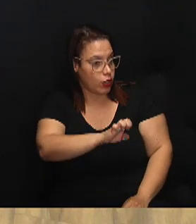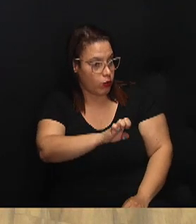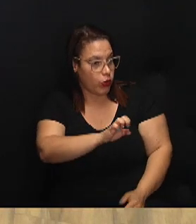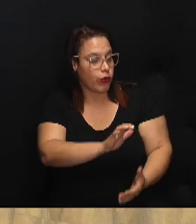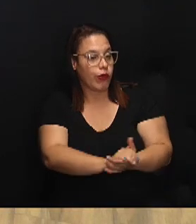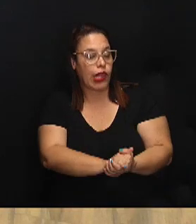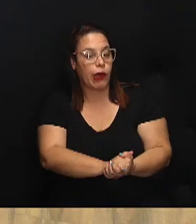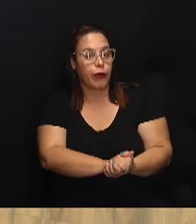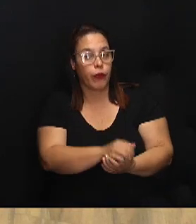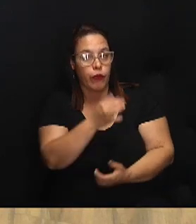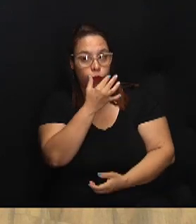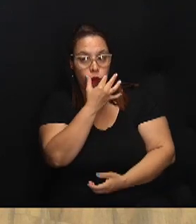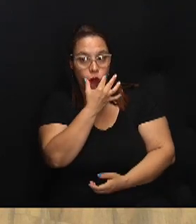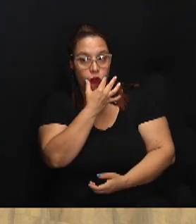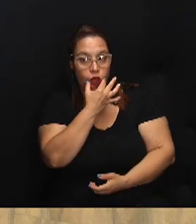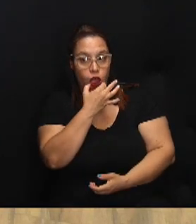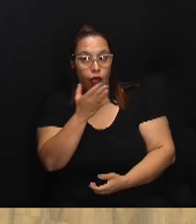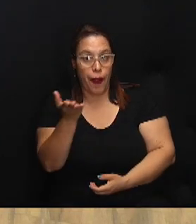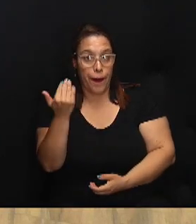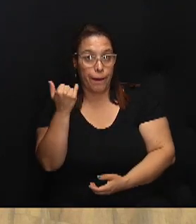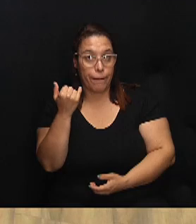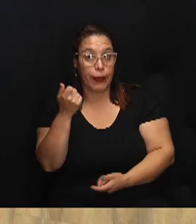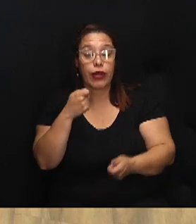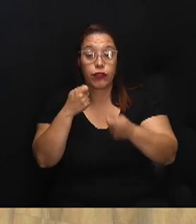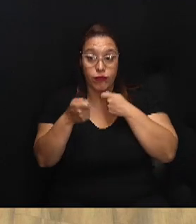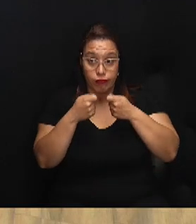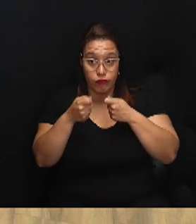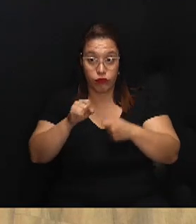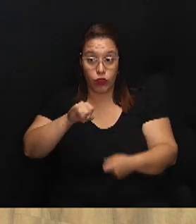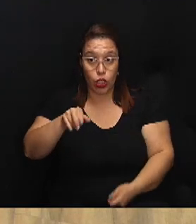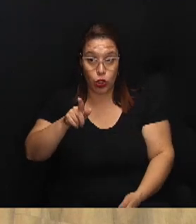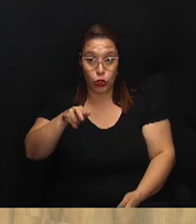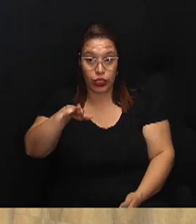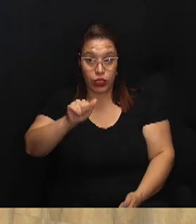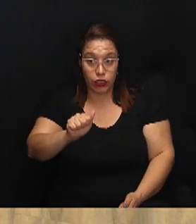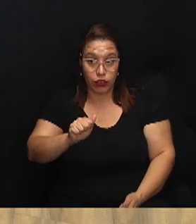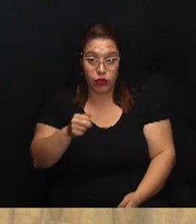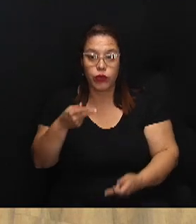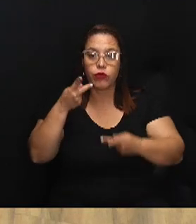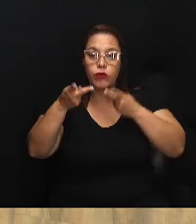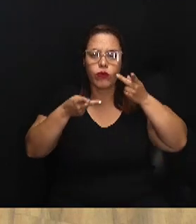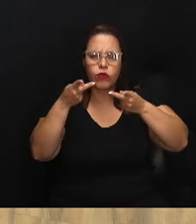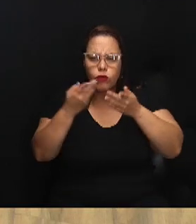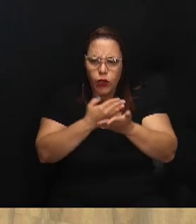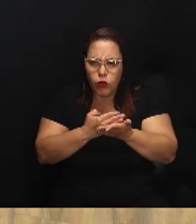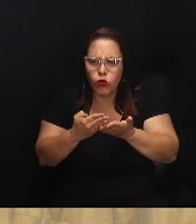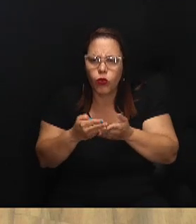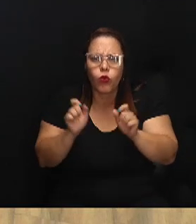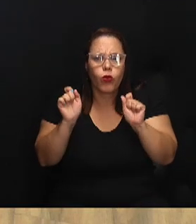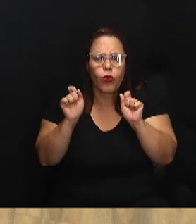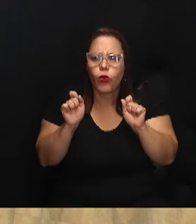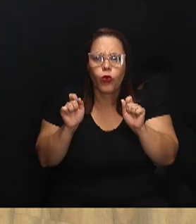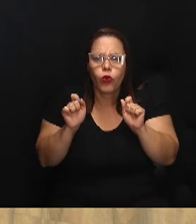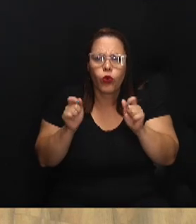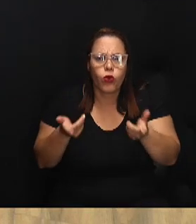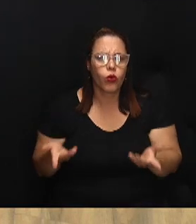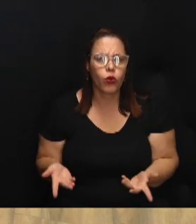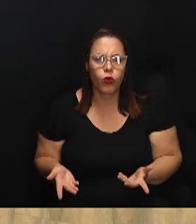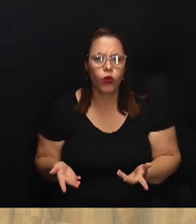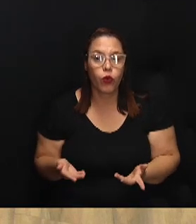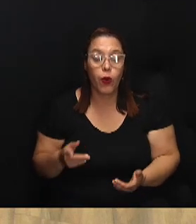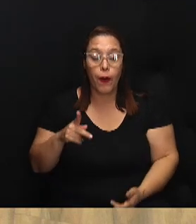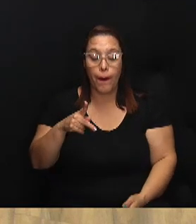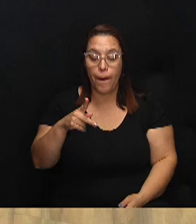E Simone, antes até do testemunho da Juliana, eu quero que você fale um pouquinho o que é a